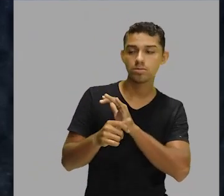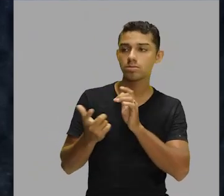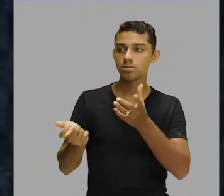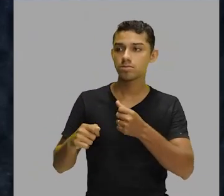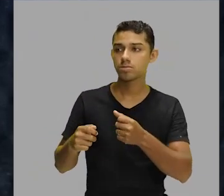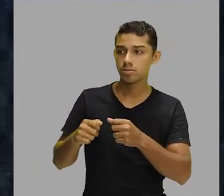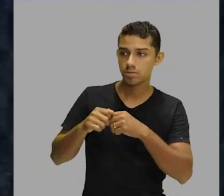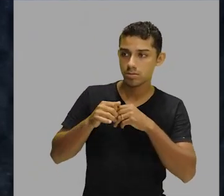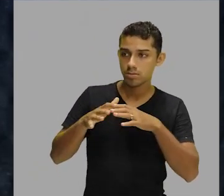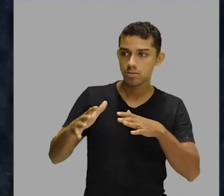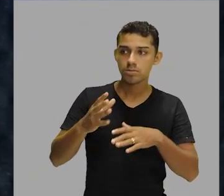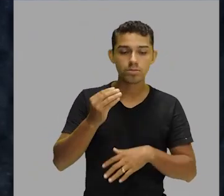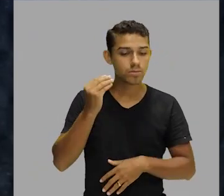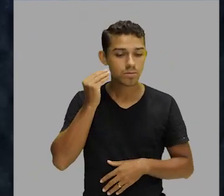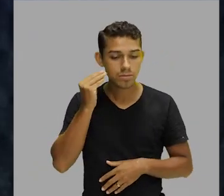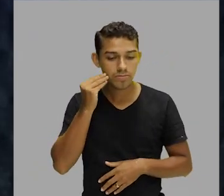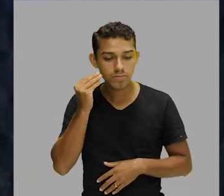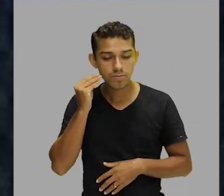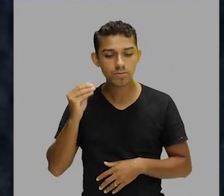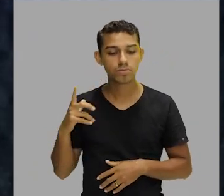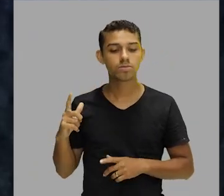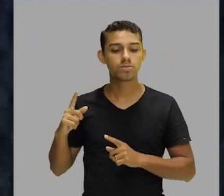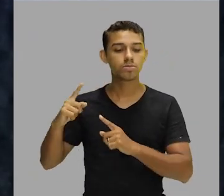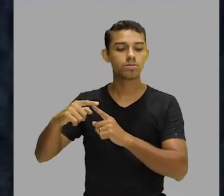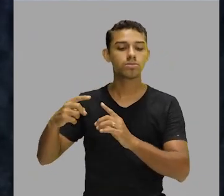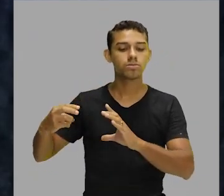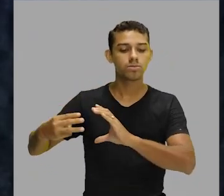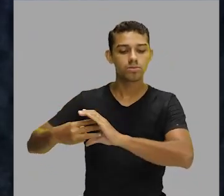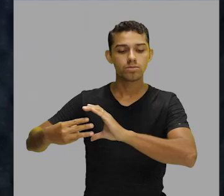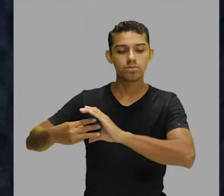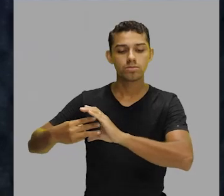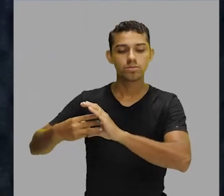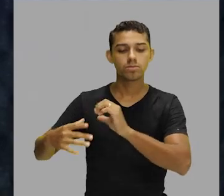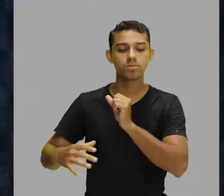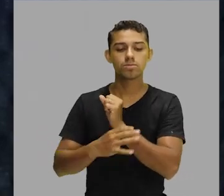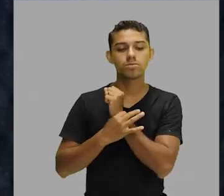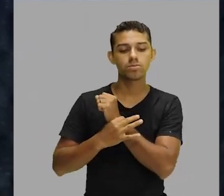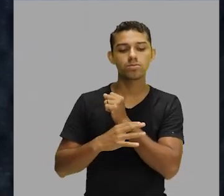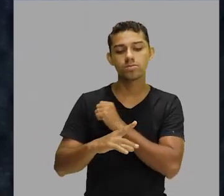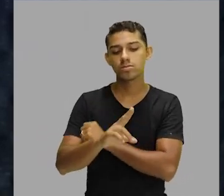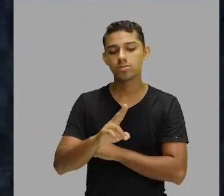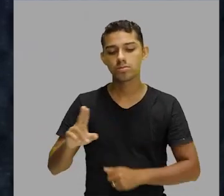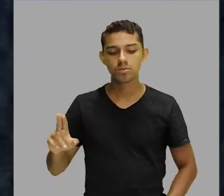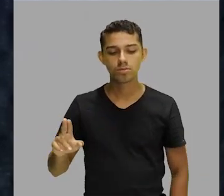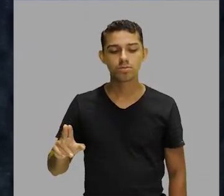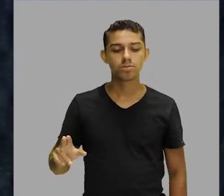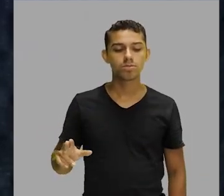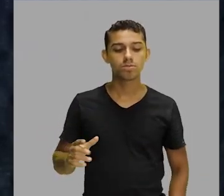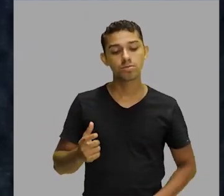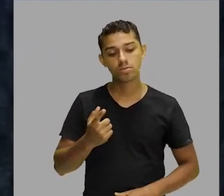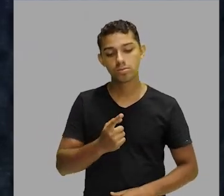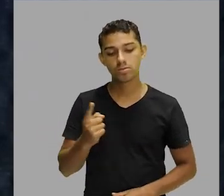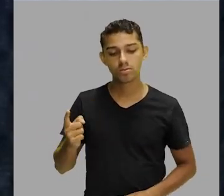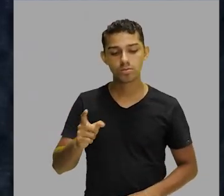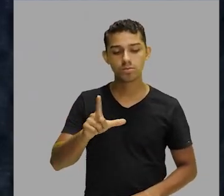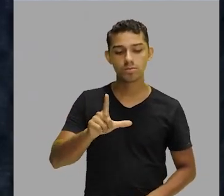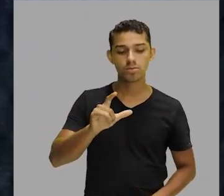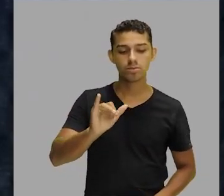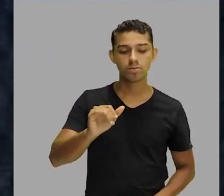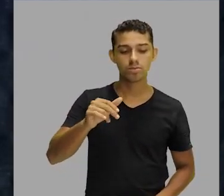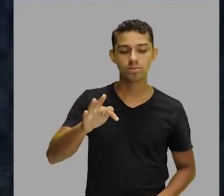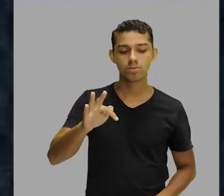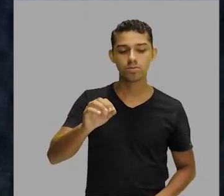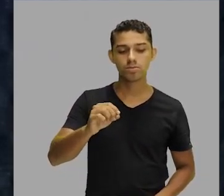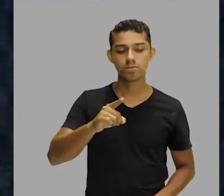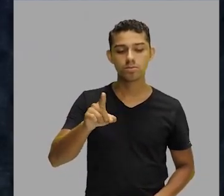tentar infectar um tipo de célula de defesa, que é o linfócito T CD4.